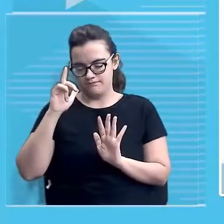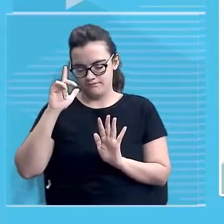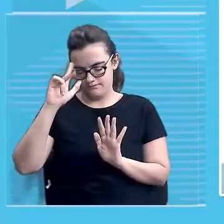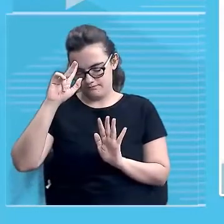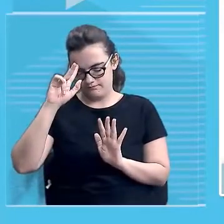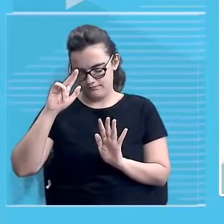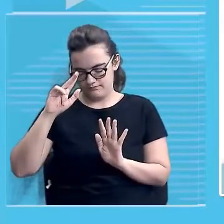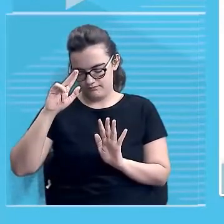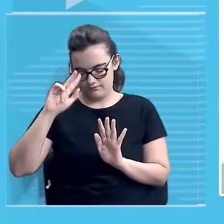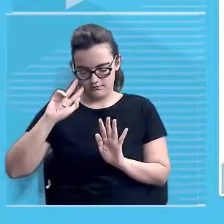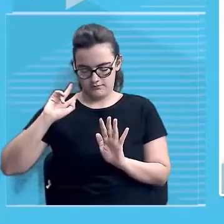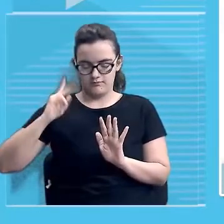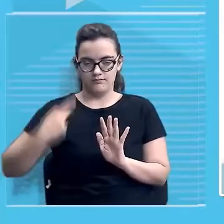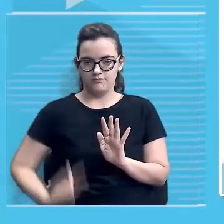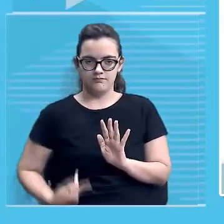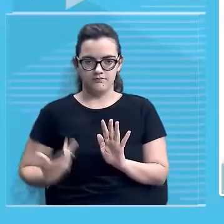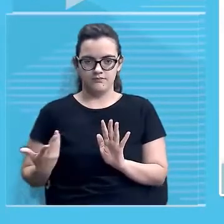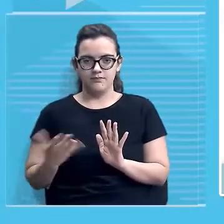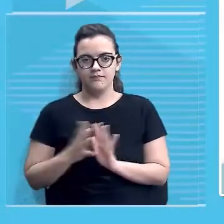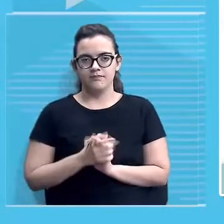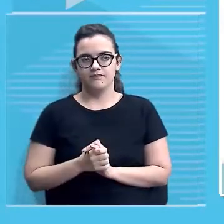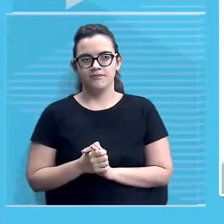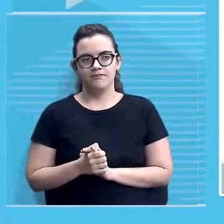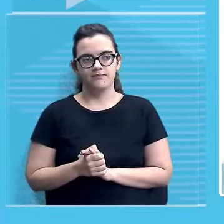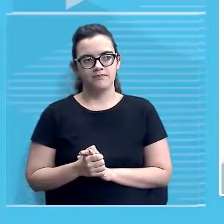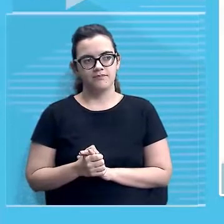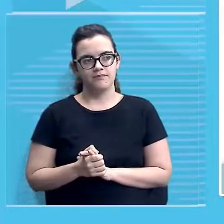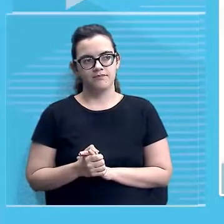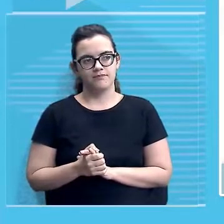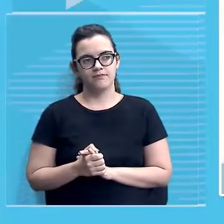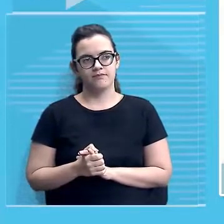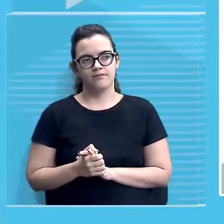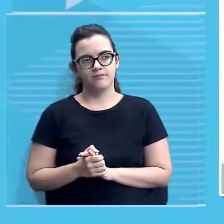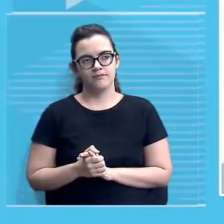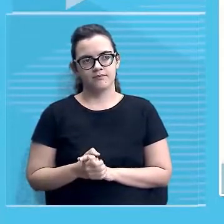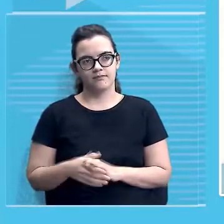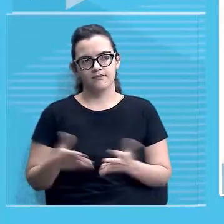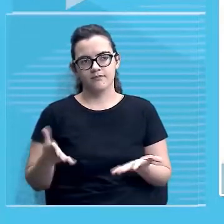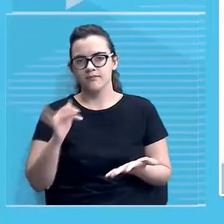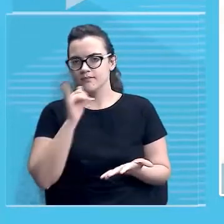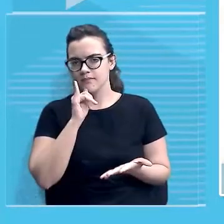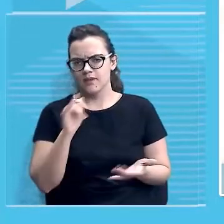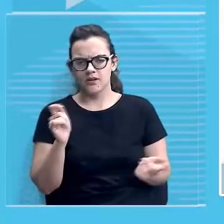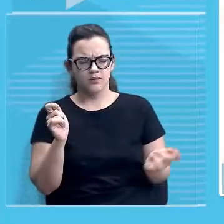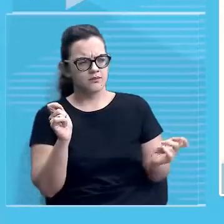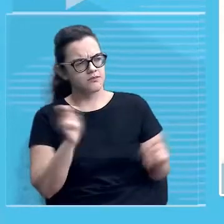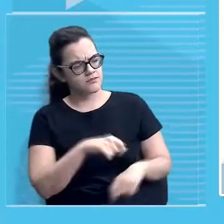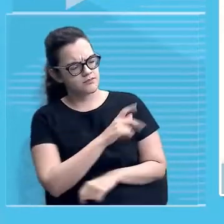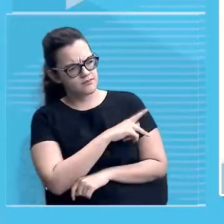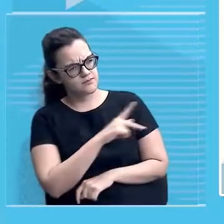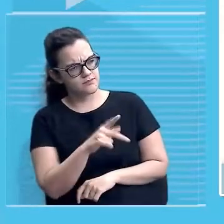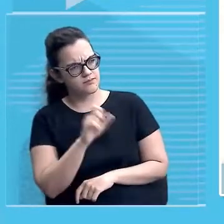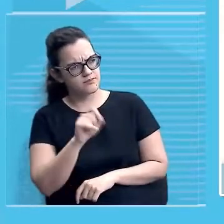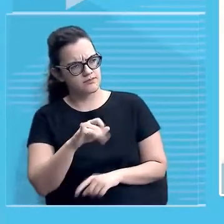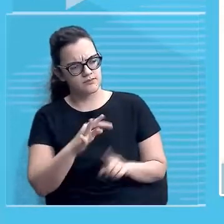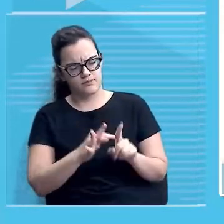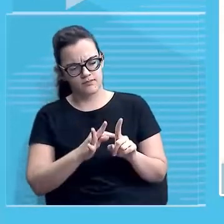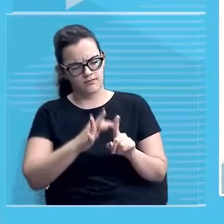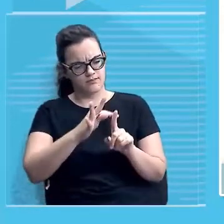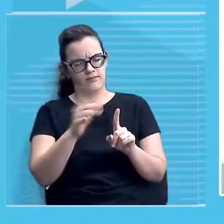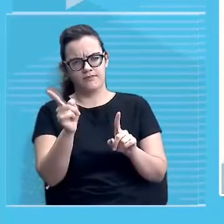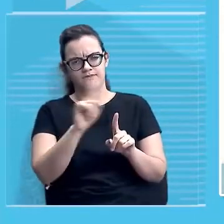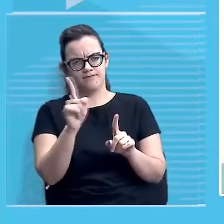Professor, mas o gelo, ele muda de estado sem alterar a sua temperatura? Acontece isso mesmo? Sim.